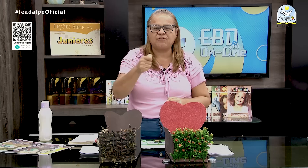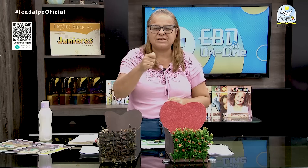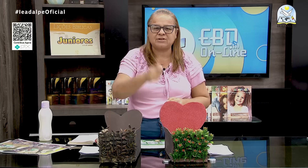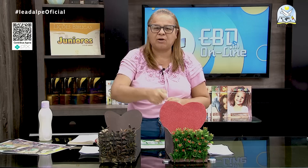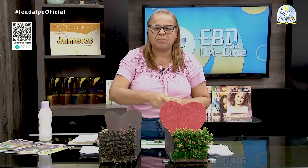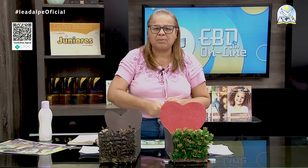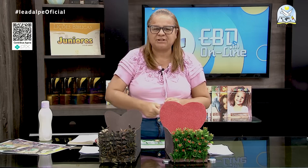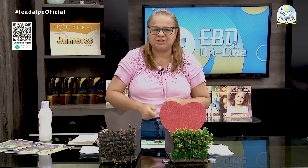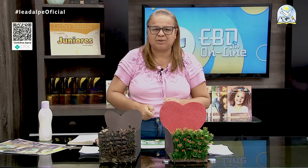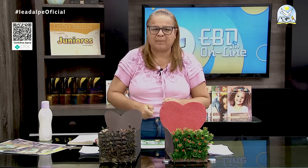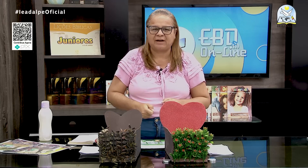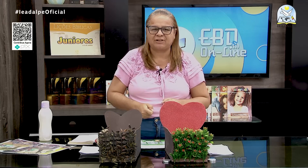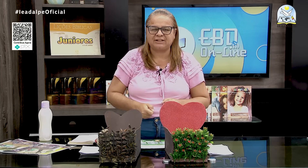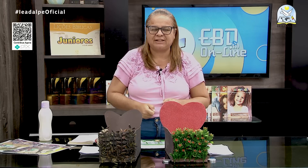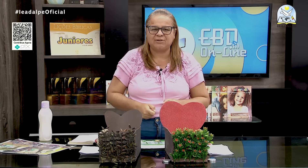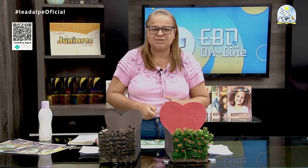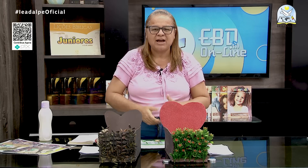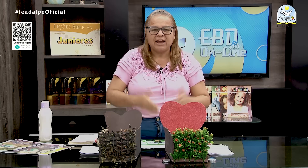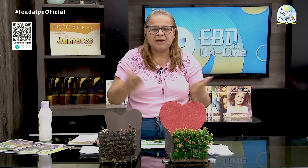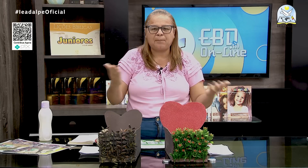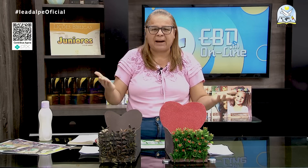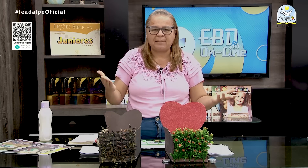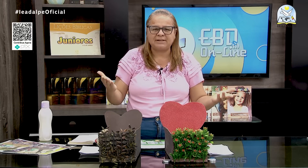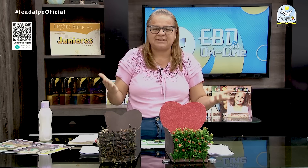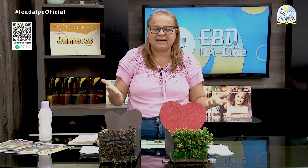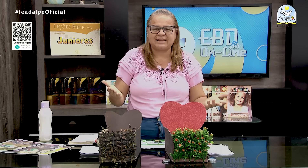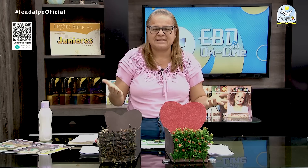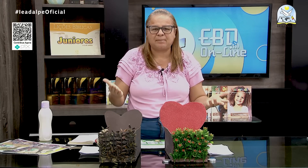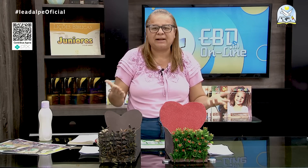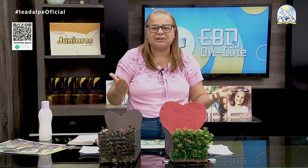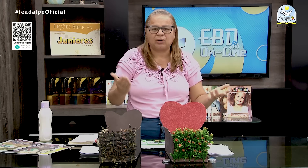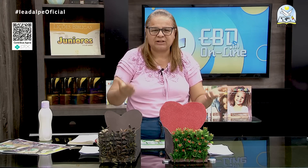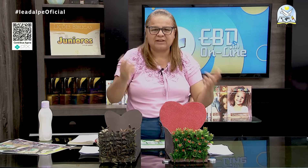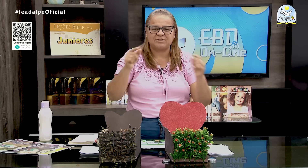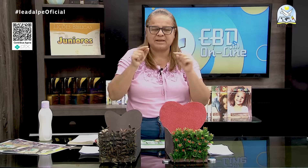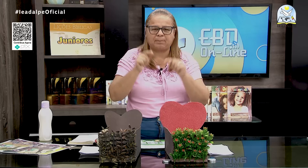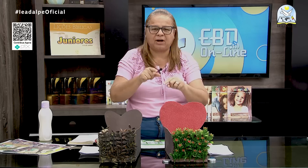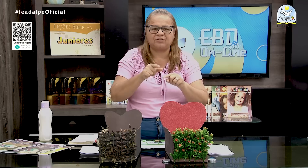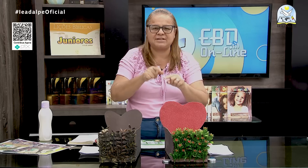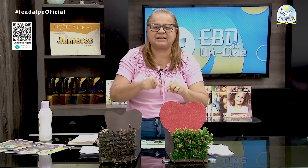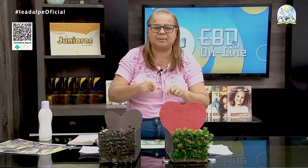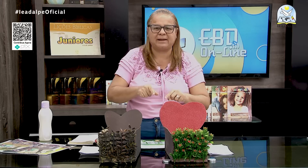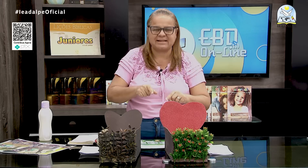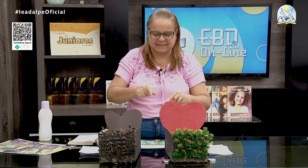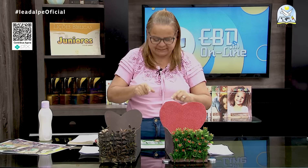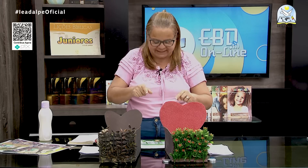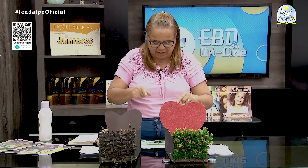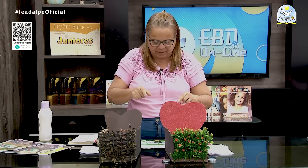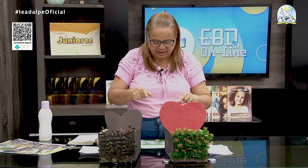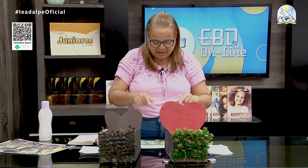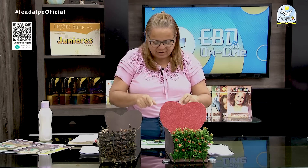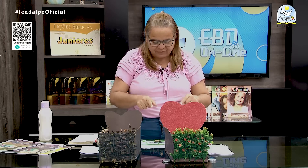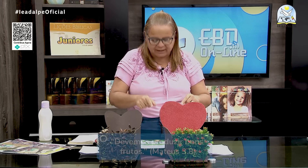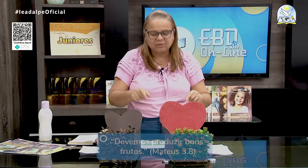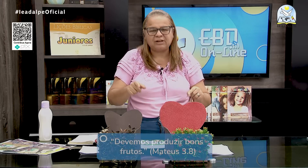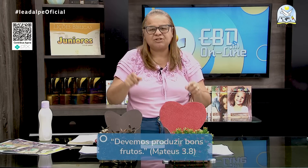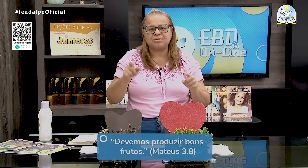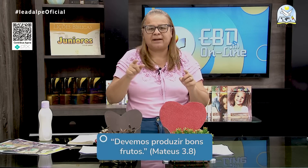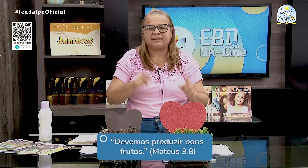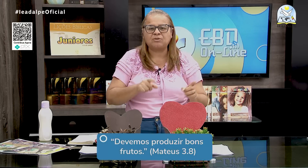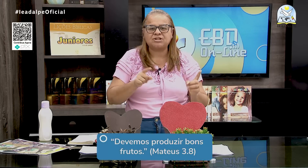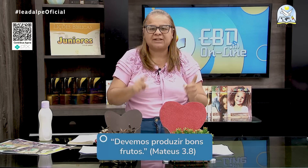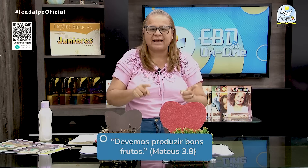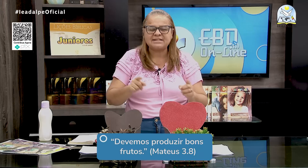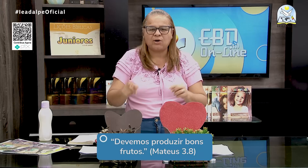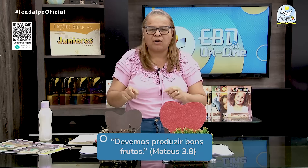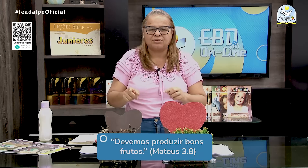o professor é comprometido com a palavra de Deus e o para meditar da semana toda que você pode fazer também na sala de aula fala no livro